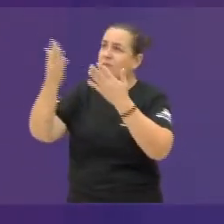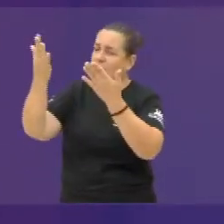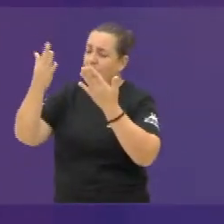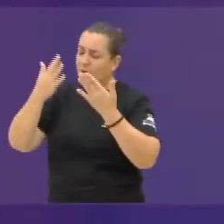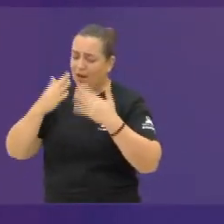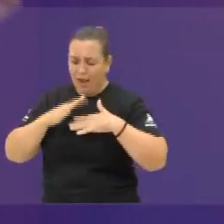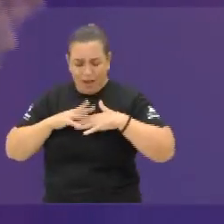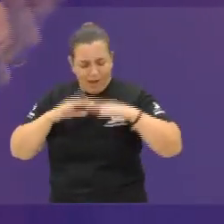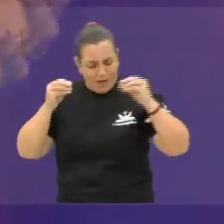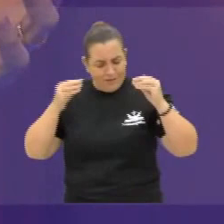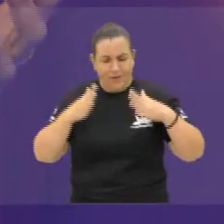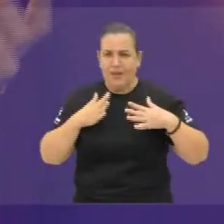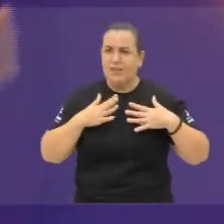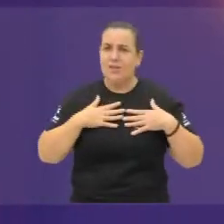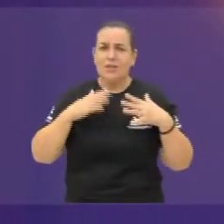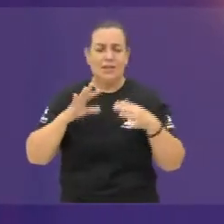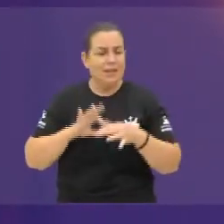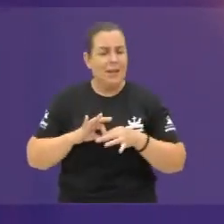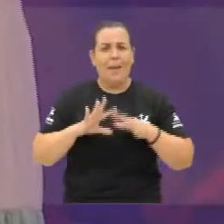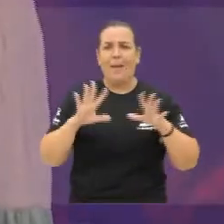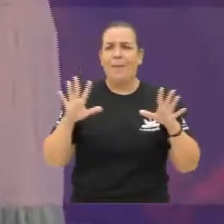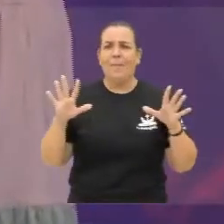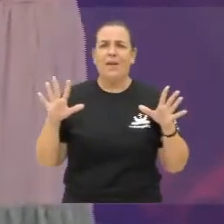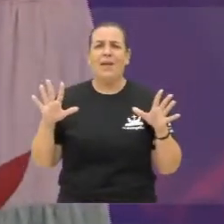Vinde curar, vinde